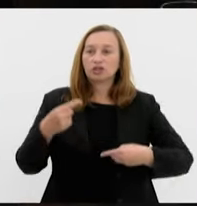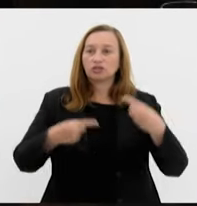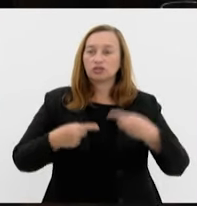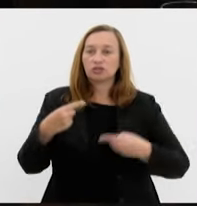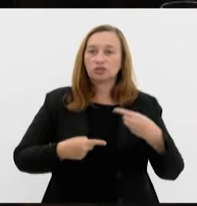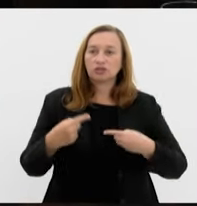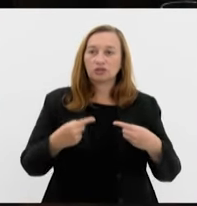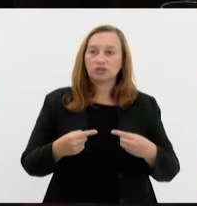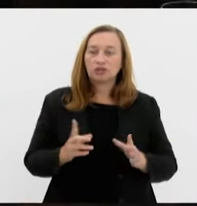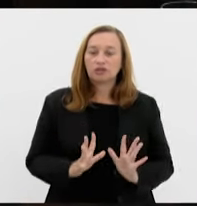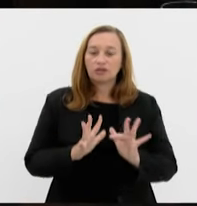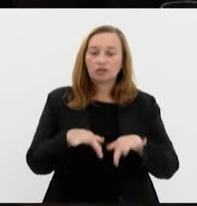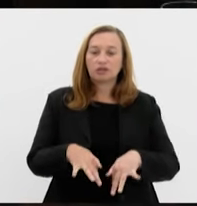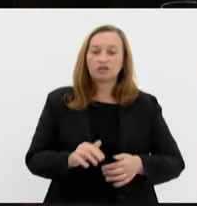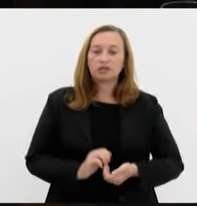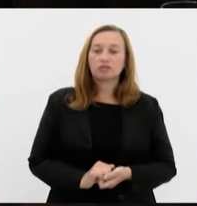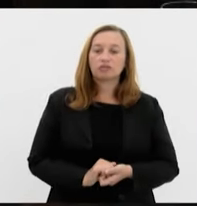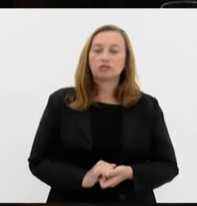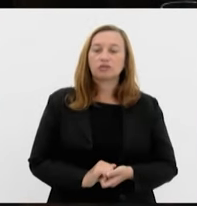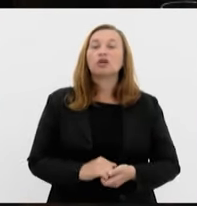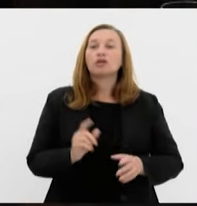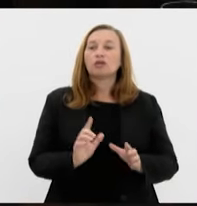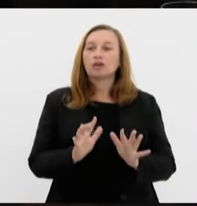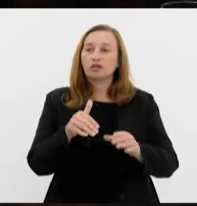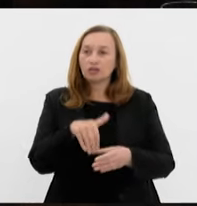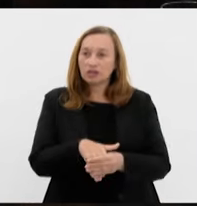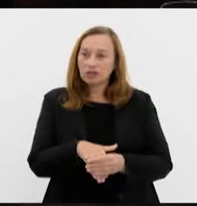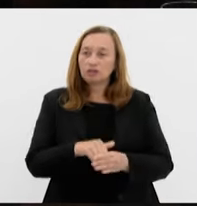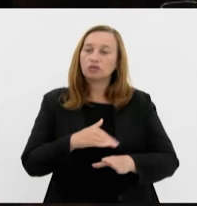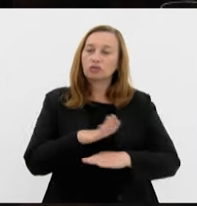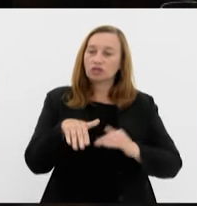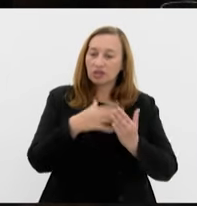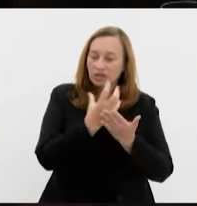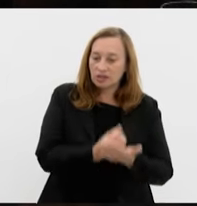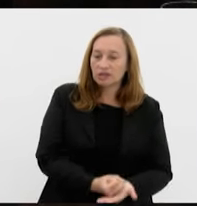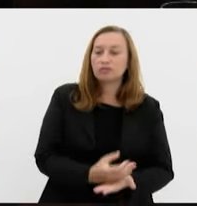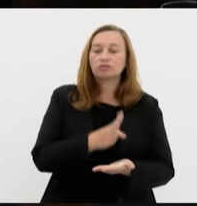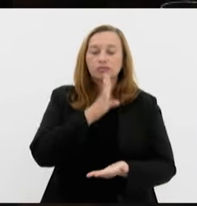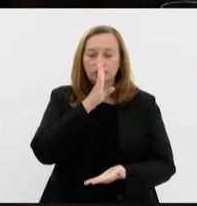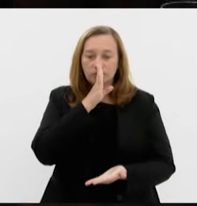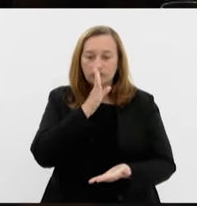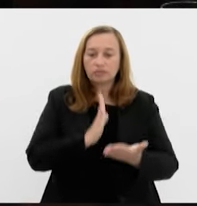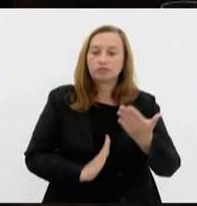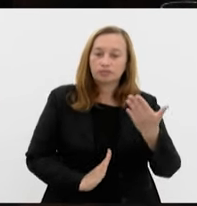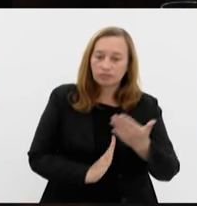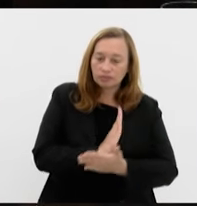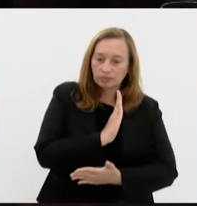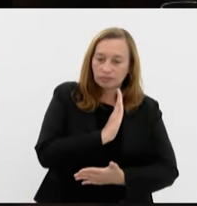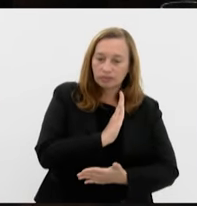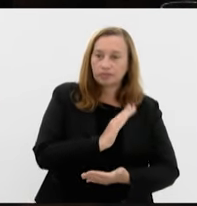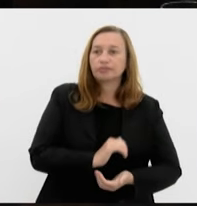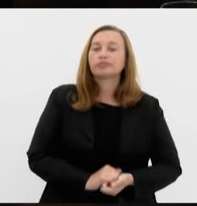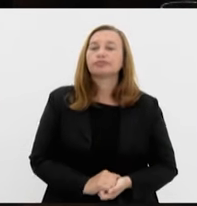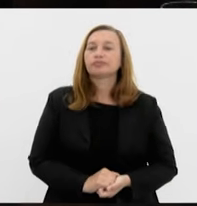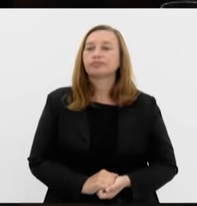discutir encerrada a discussão em votação senhores que aprovam permanece Como